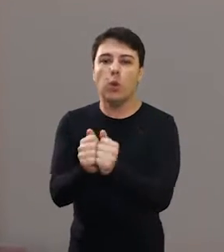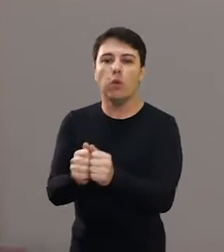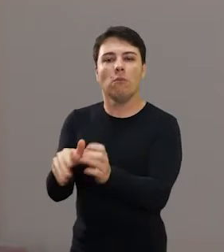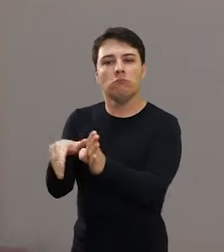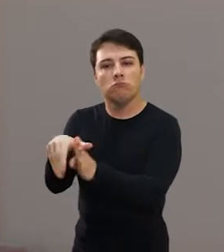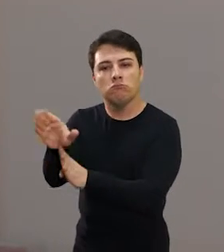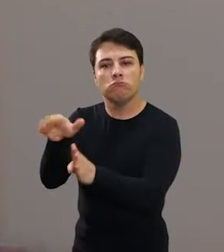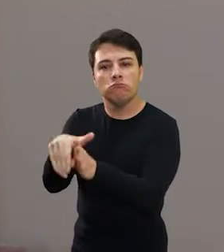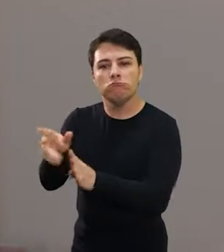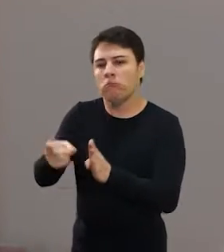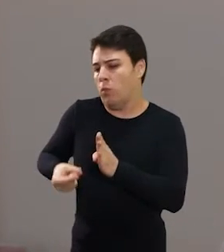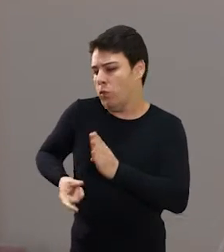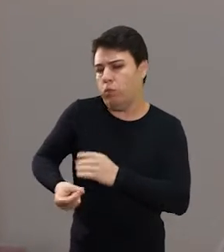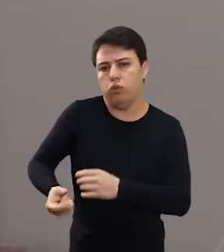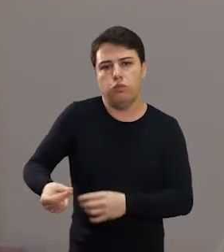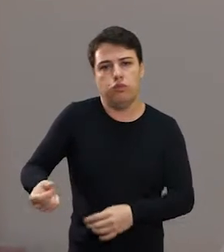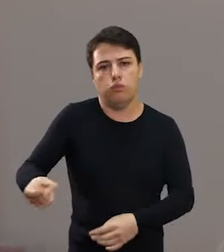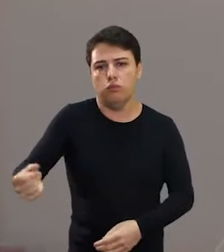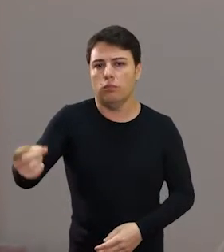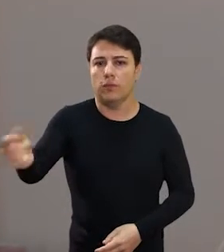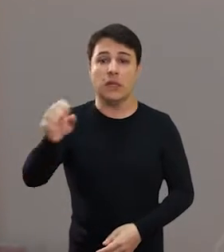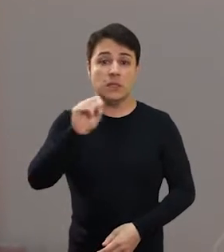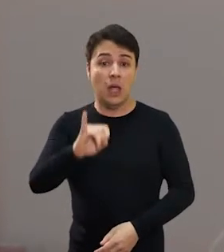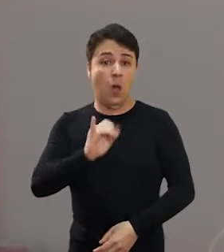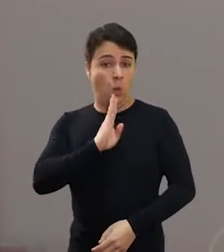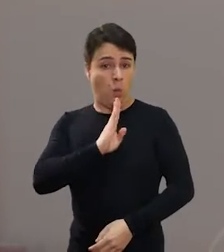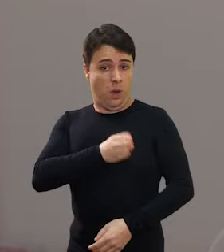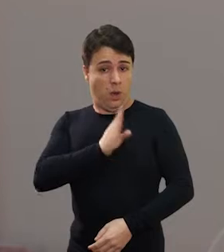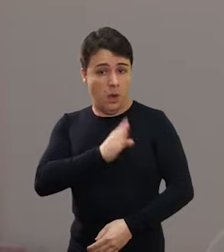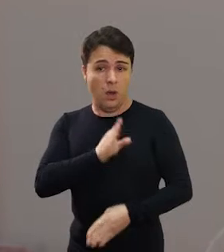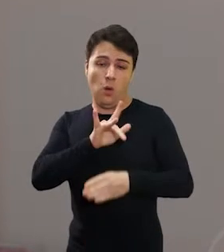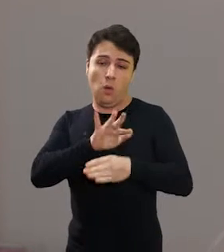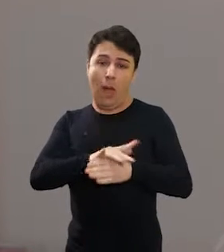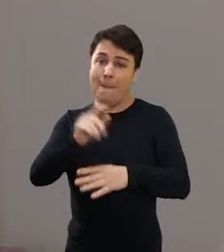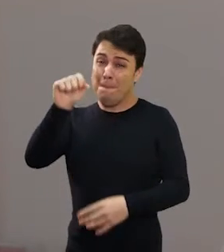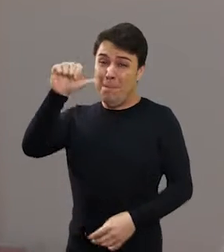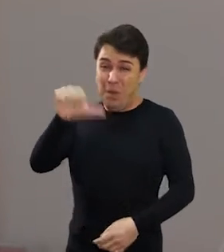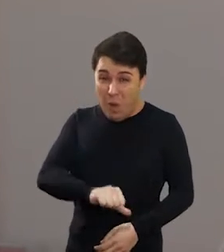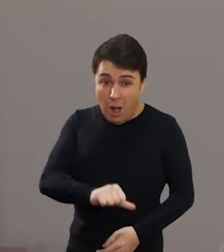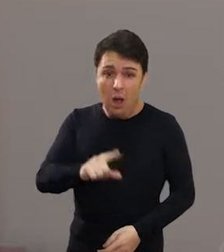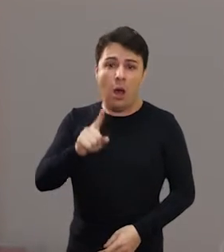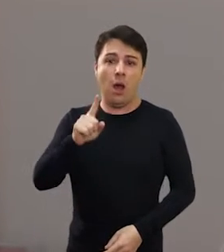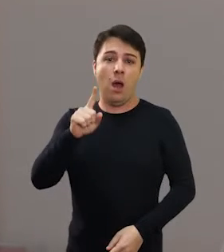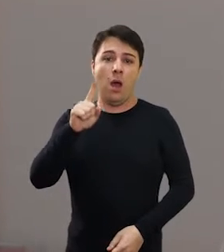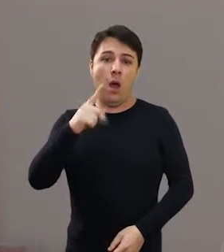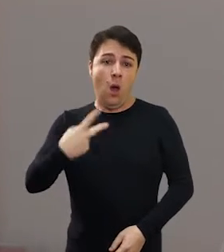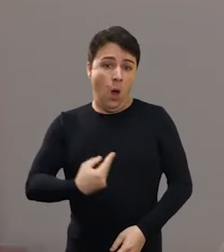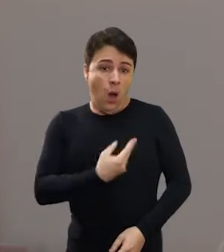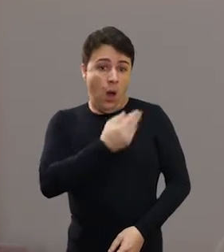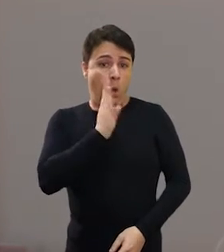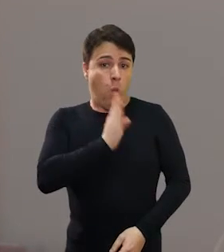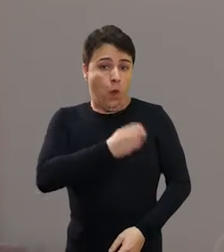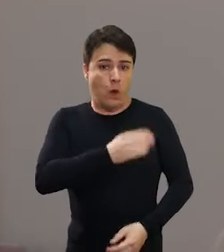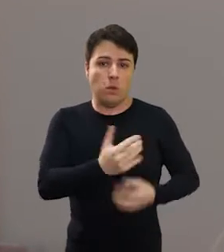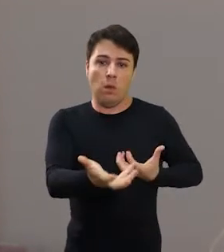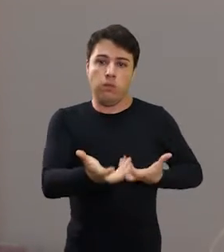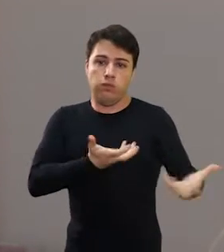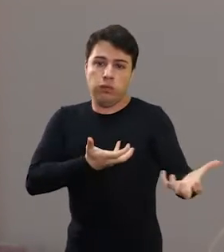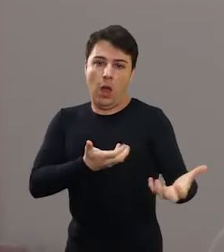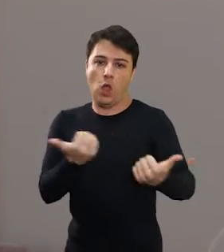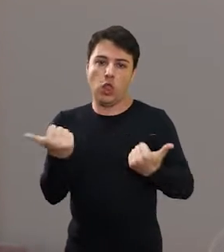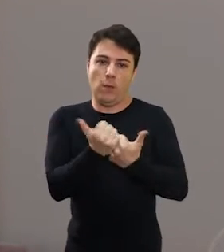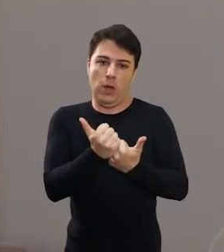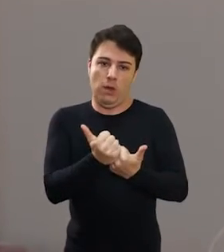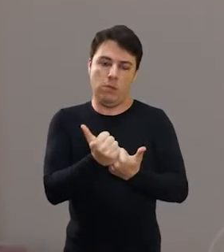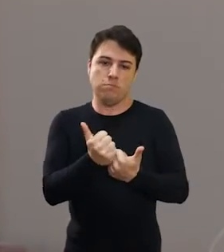mais graves precisam de reabordagem cirúrgica, são pacientes que vão ficar em acompanhamento por toda a vida e os casos muito